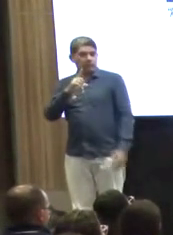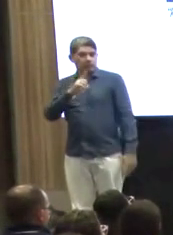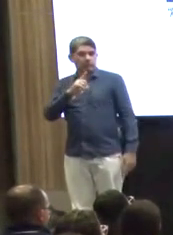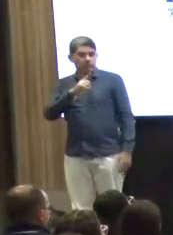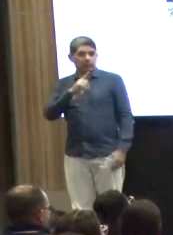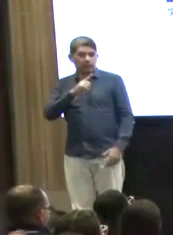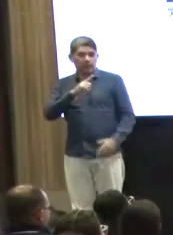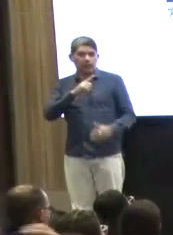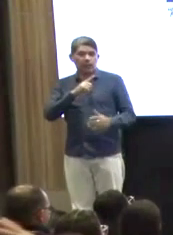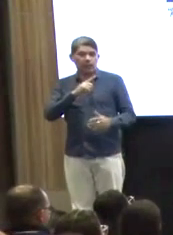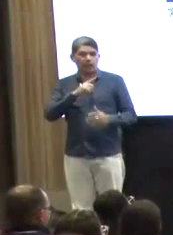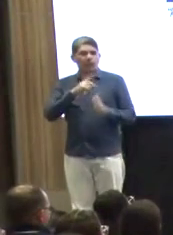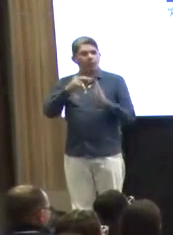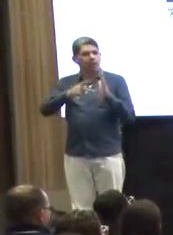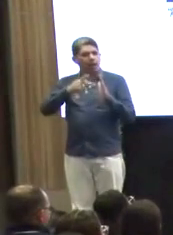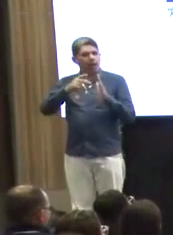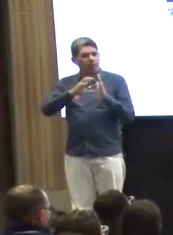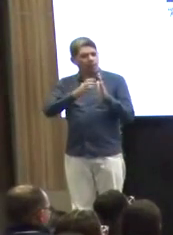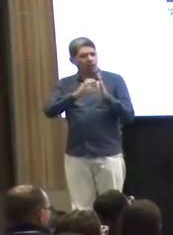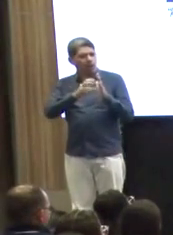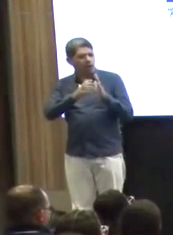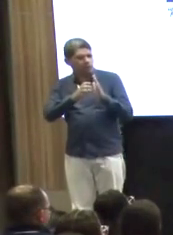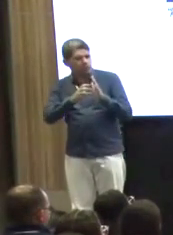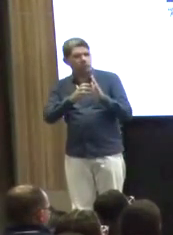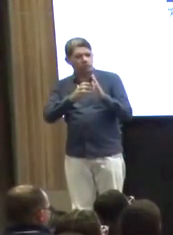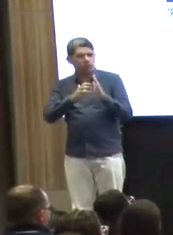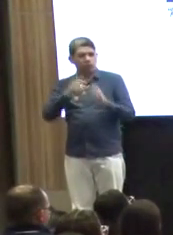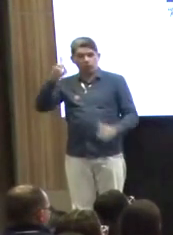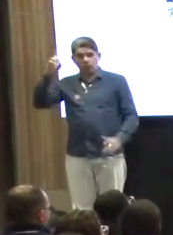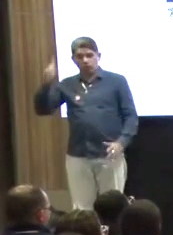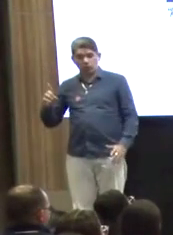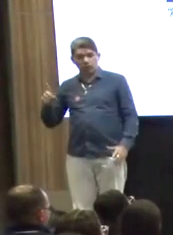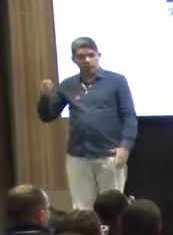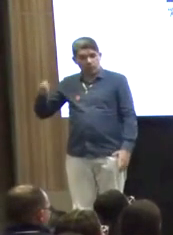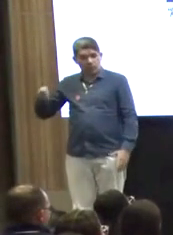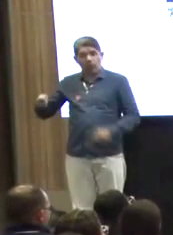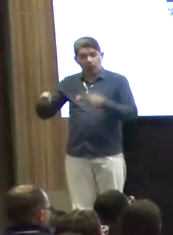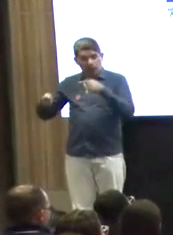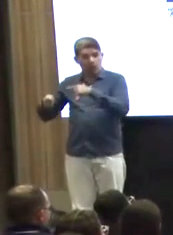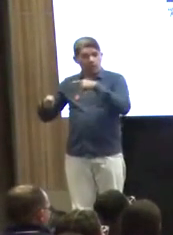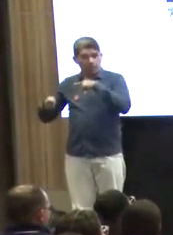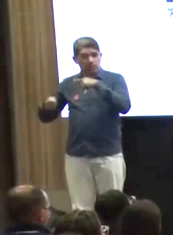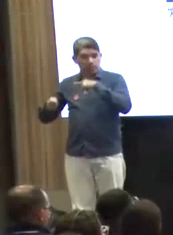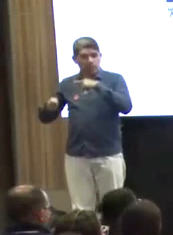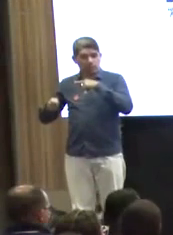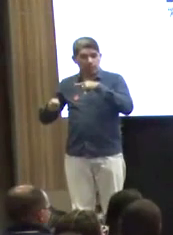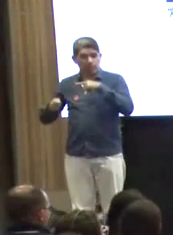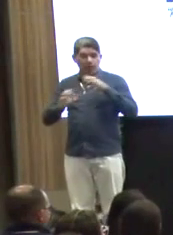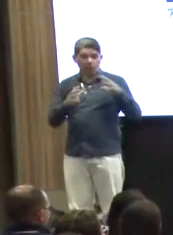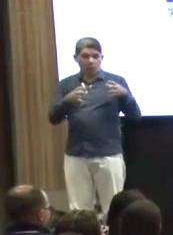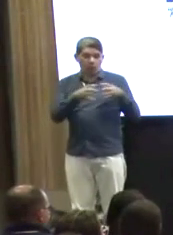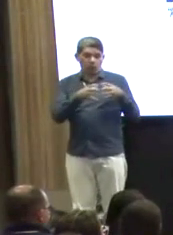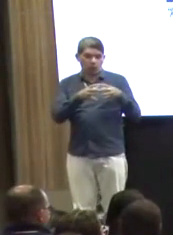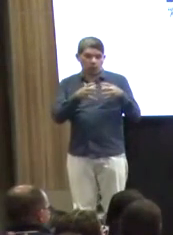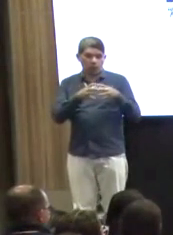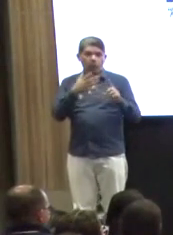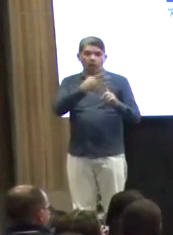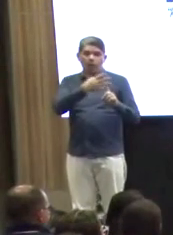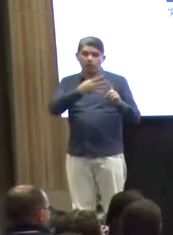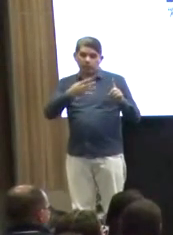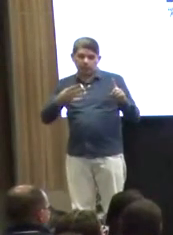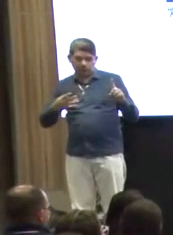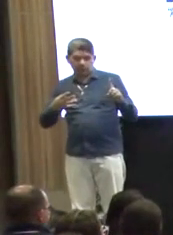os partidos de extrema-direita europeia, todos eles têm um diretório LGBT. Aliás, nem tanto T, tá? Mas LG e